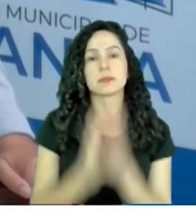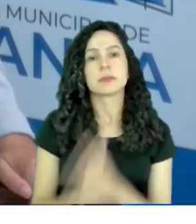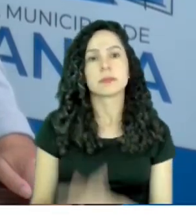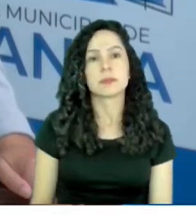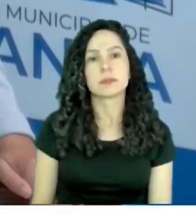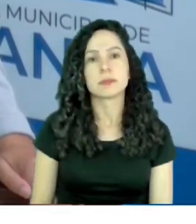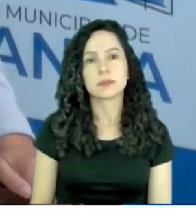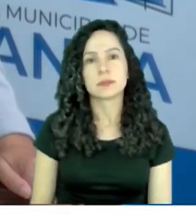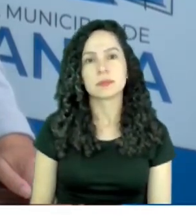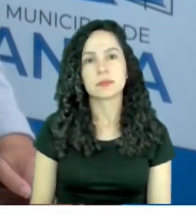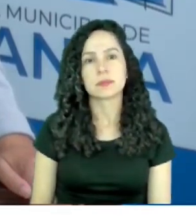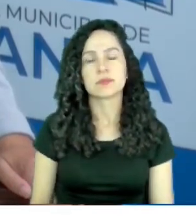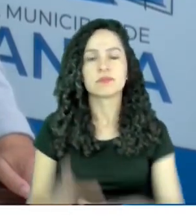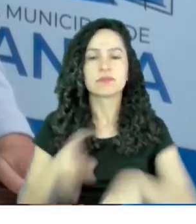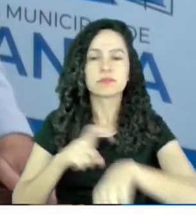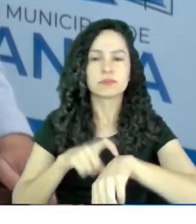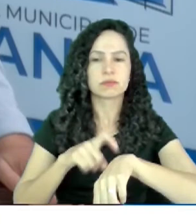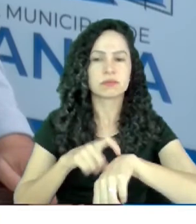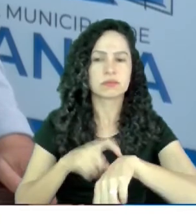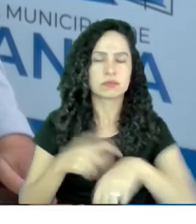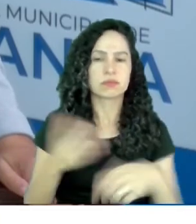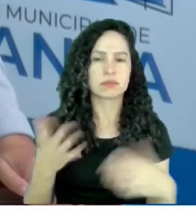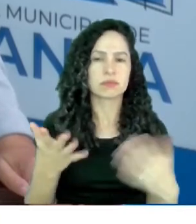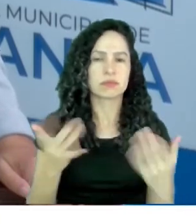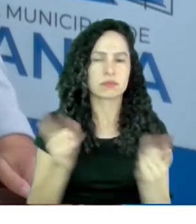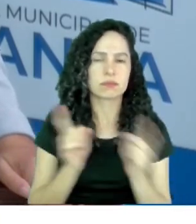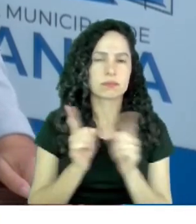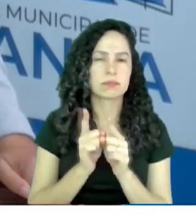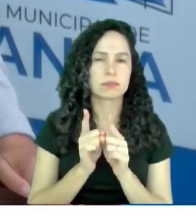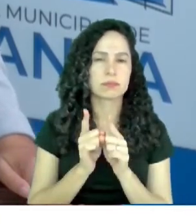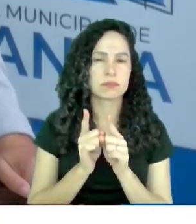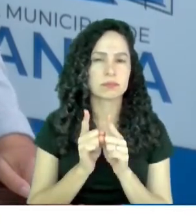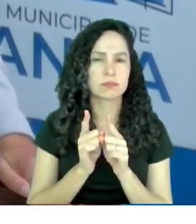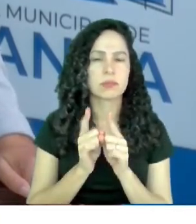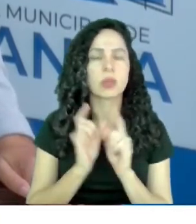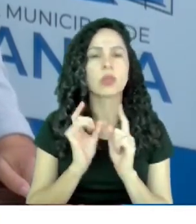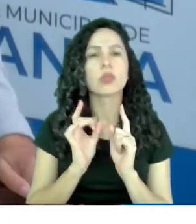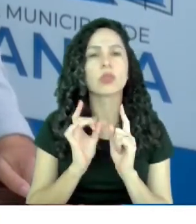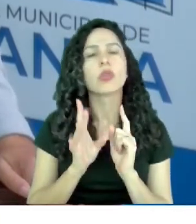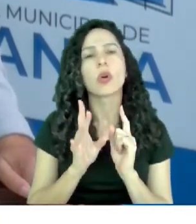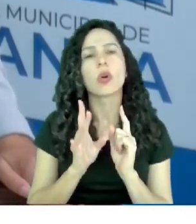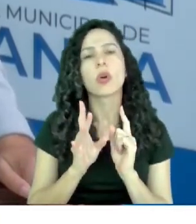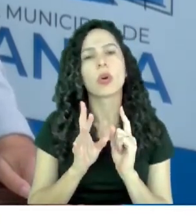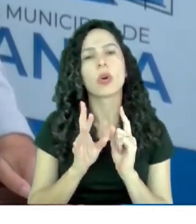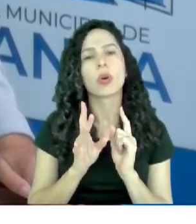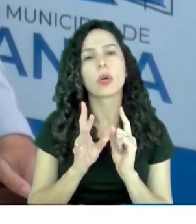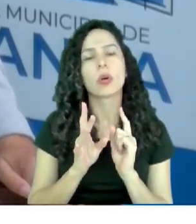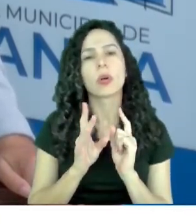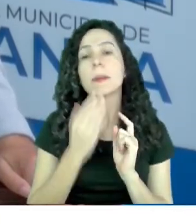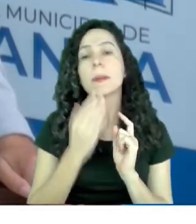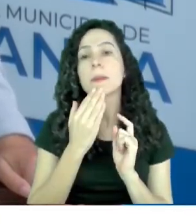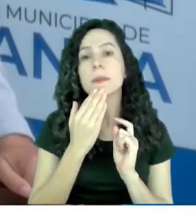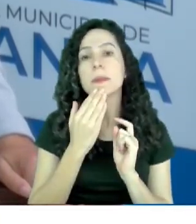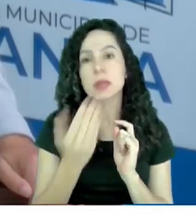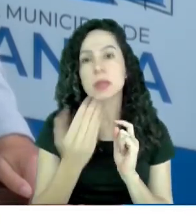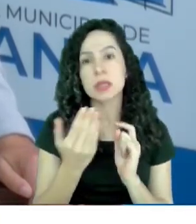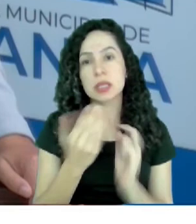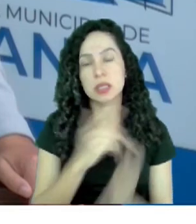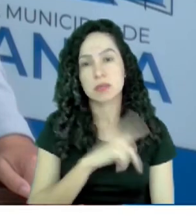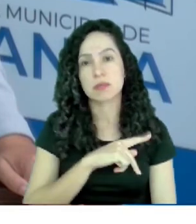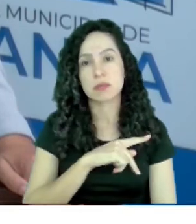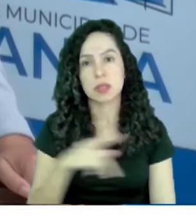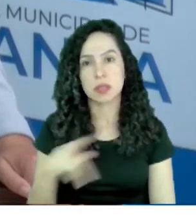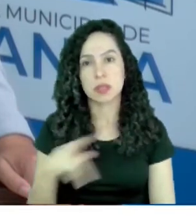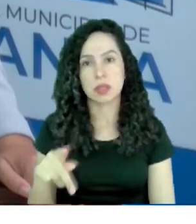o tempo está escasso, e eu só queria fazer um pedido ao nosso presidente,